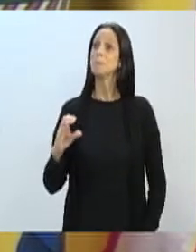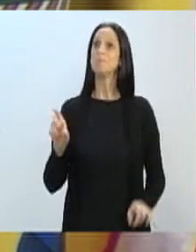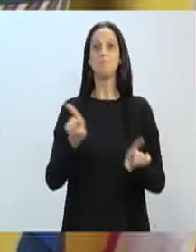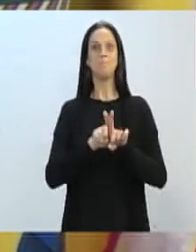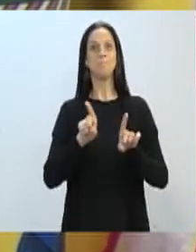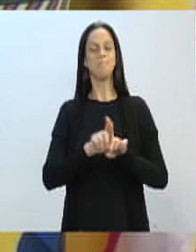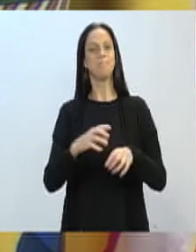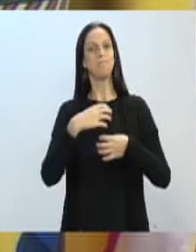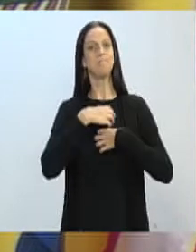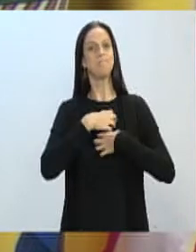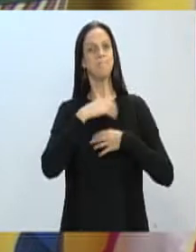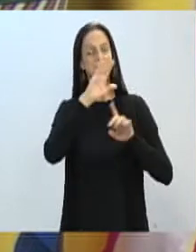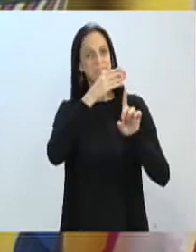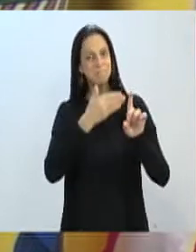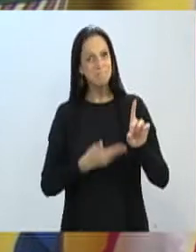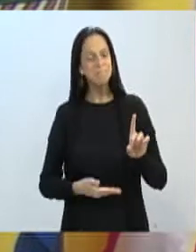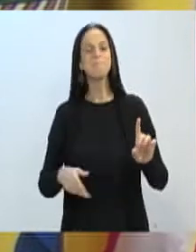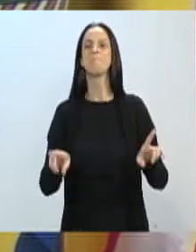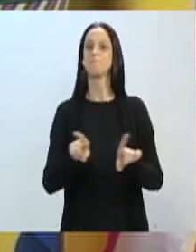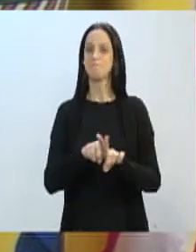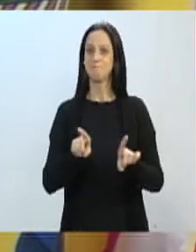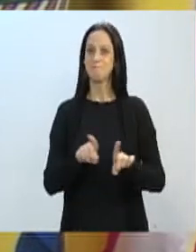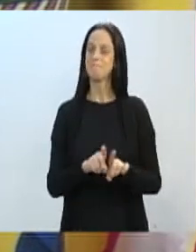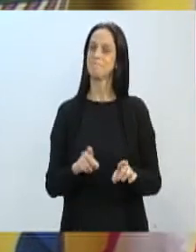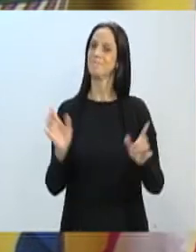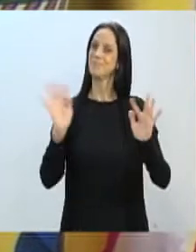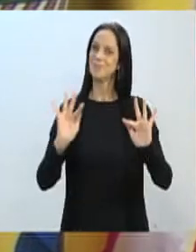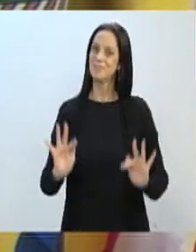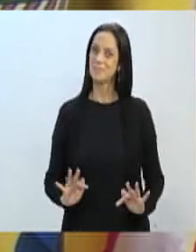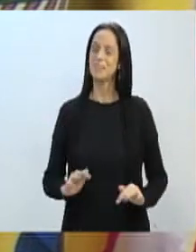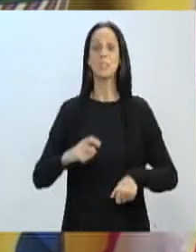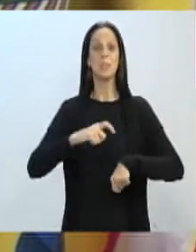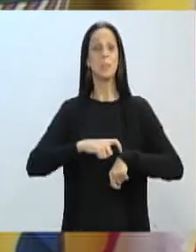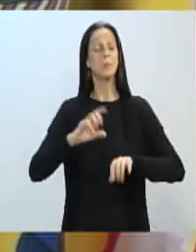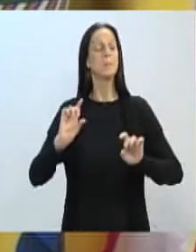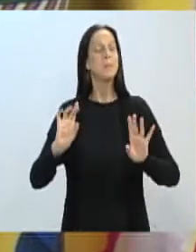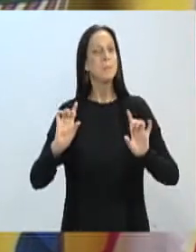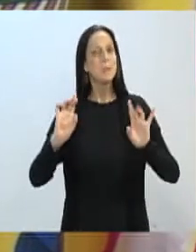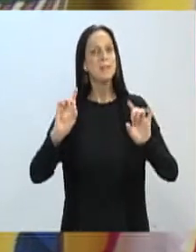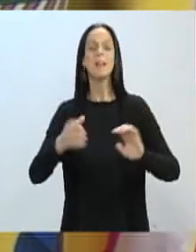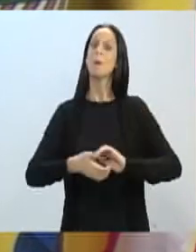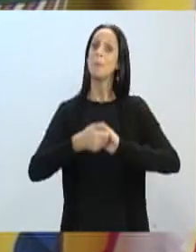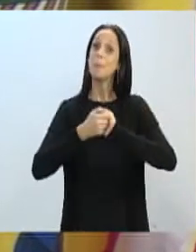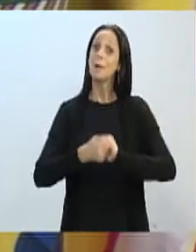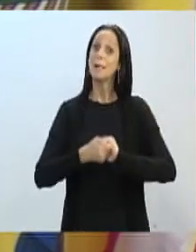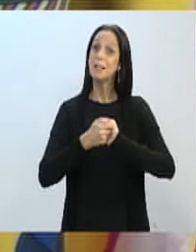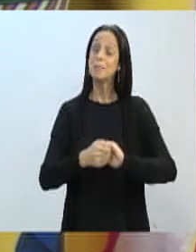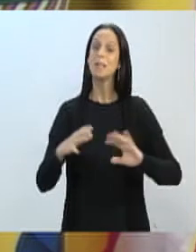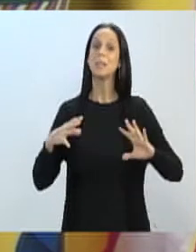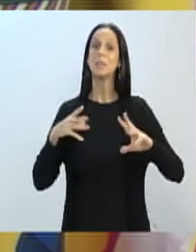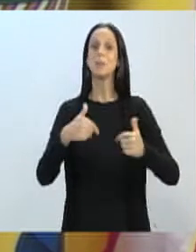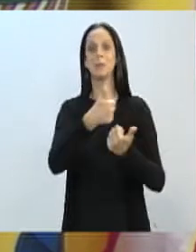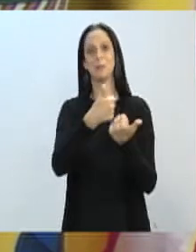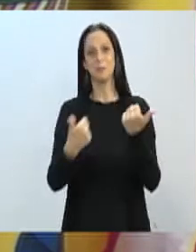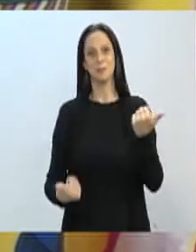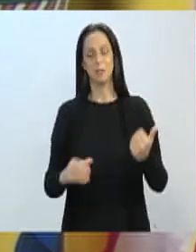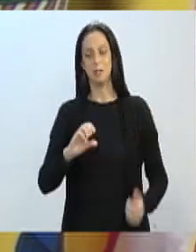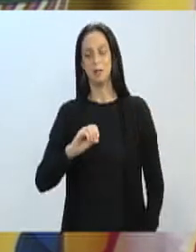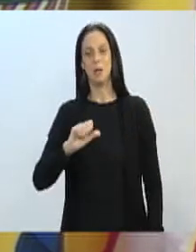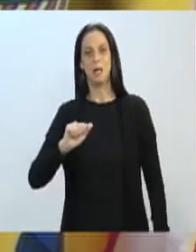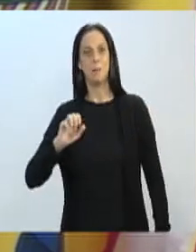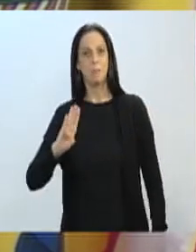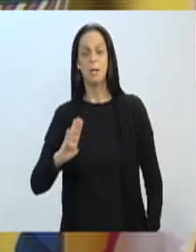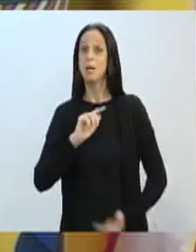de certa forma nesse momento é algo que realmente me deixou muito feliz então foi um momento muito especial quero parabenizar toda a diretoria da OAB de